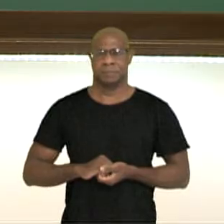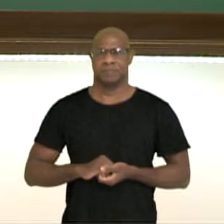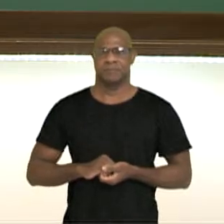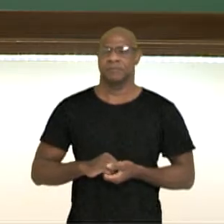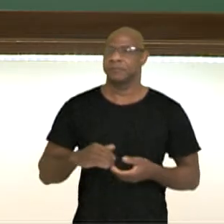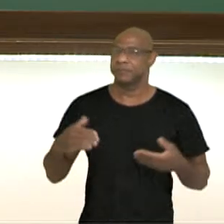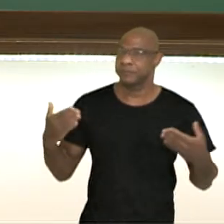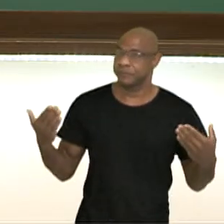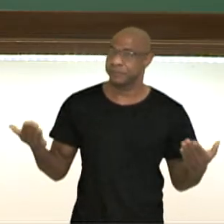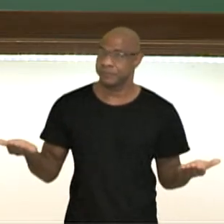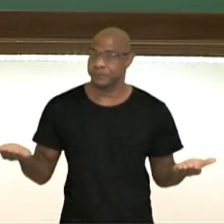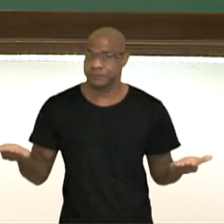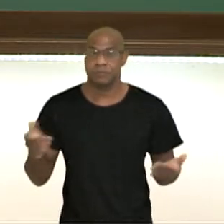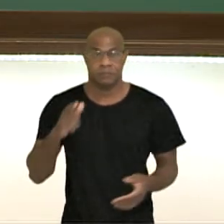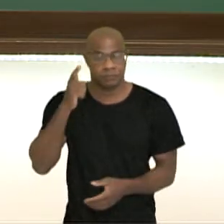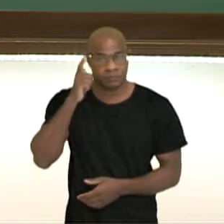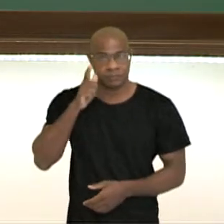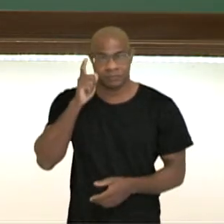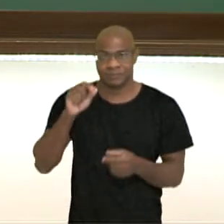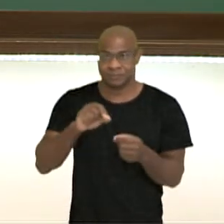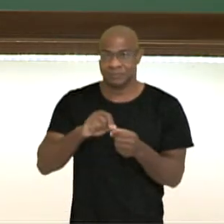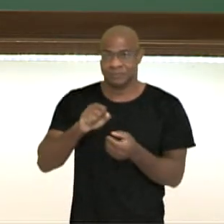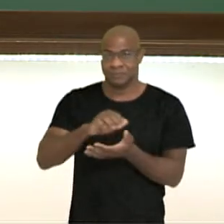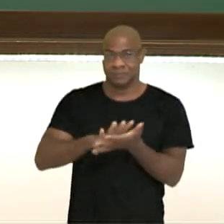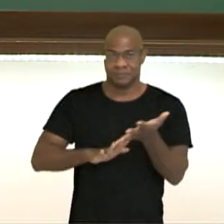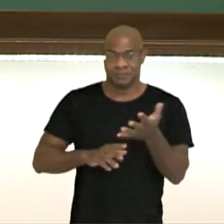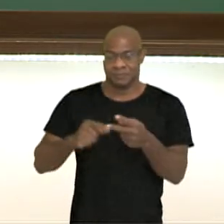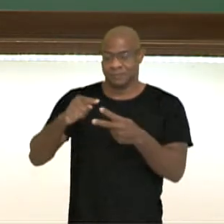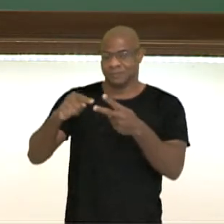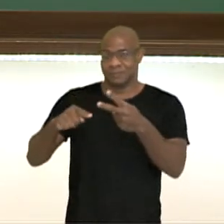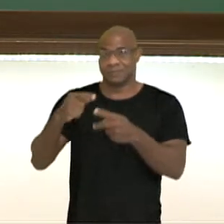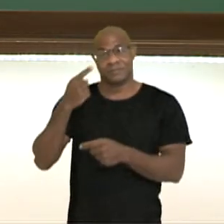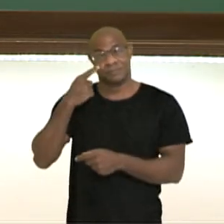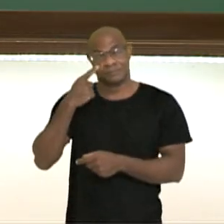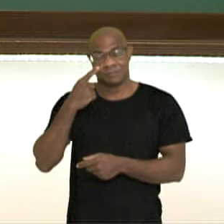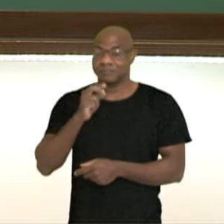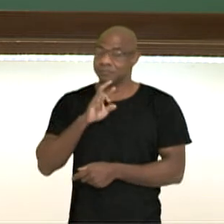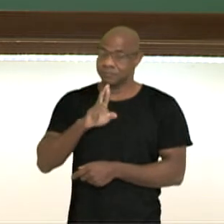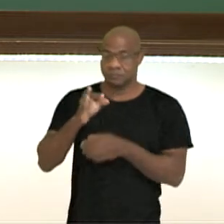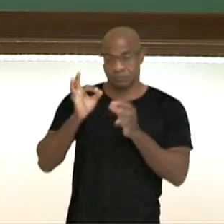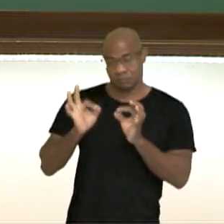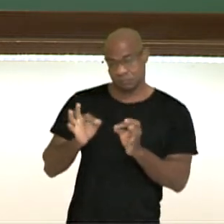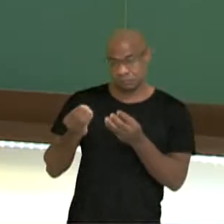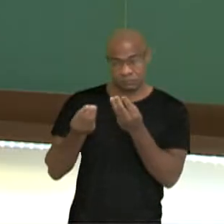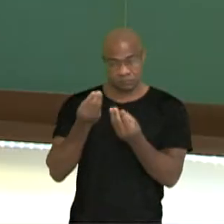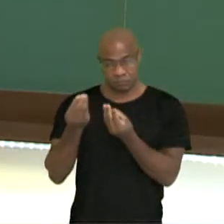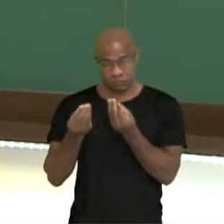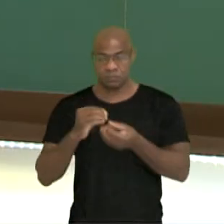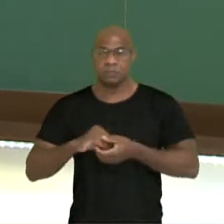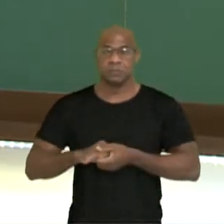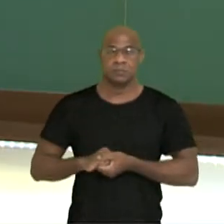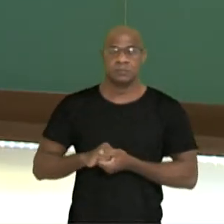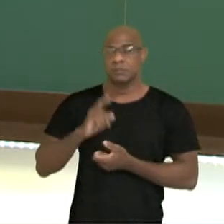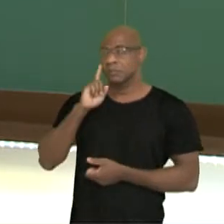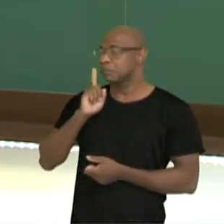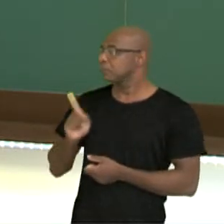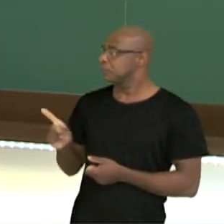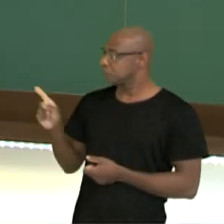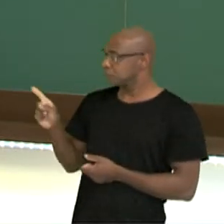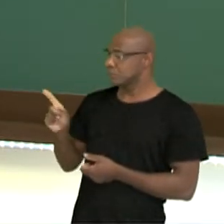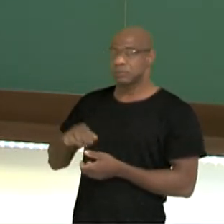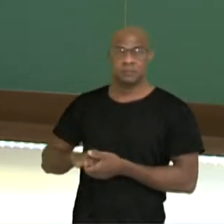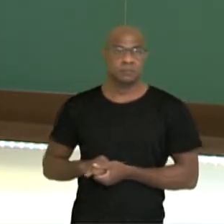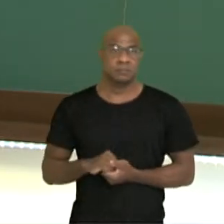E aí, pessoal, resolveram mais essas atividades? Vamos conferir se vocês acertaram? Olha só, pessoal, né?